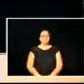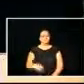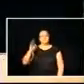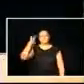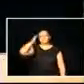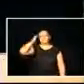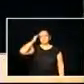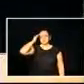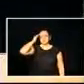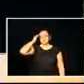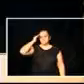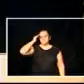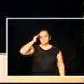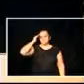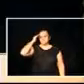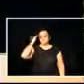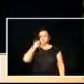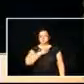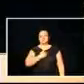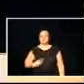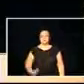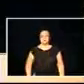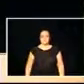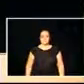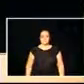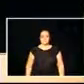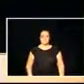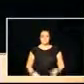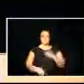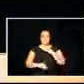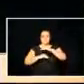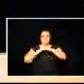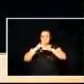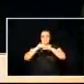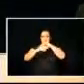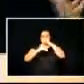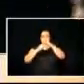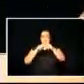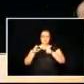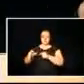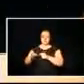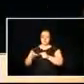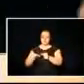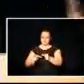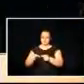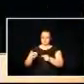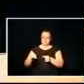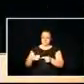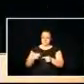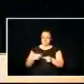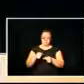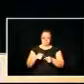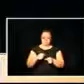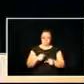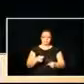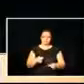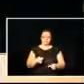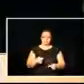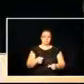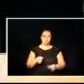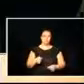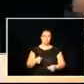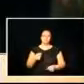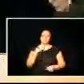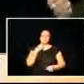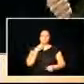um governo montado sobre uma coxa de retalho não dá certo. Fica um governo mal para a cidade, não é bom, né? Não é